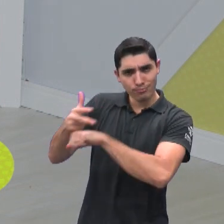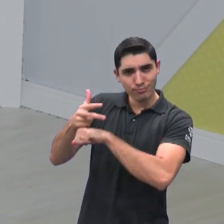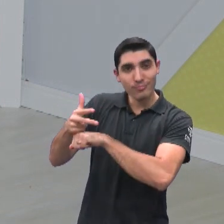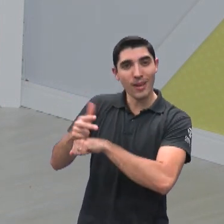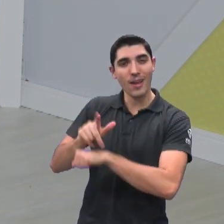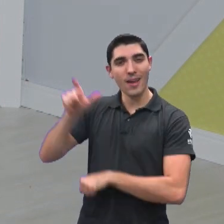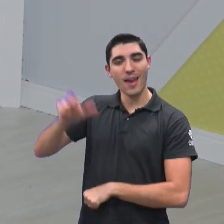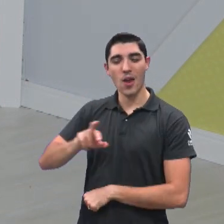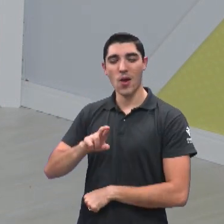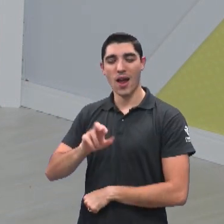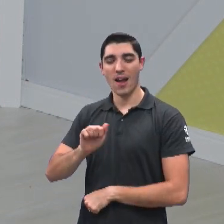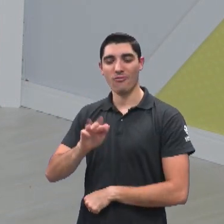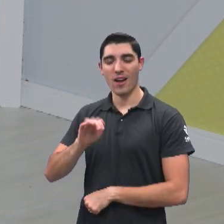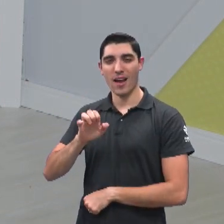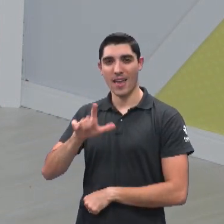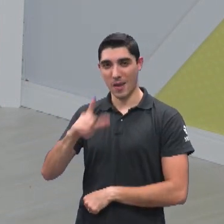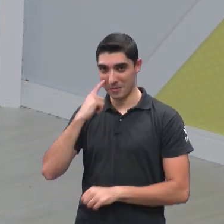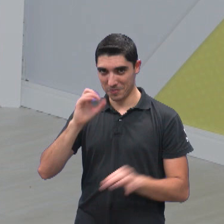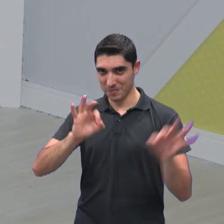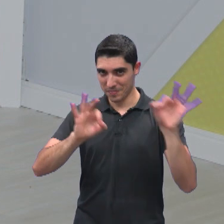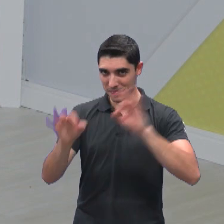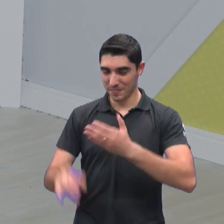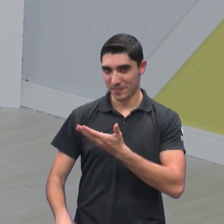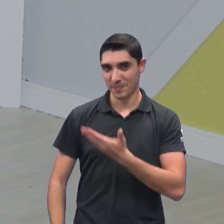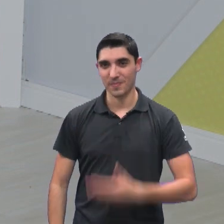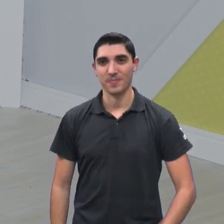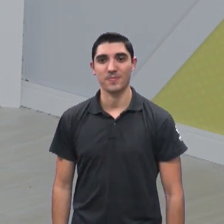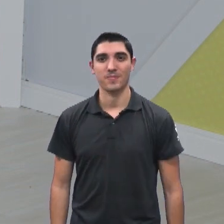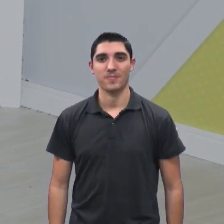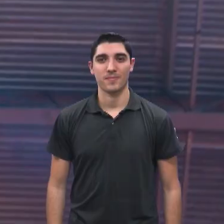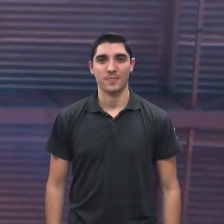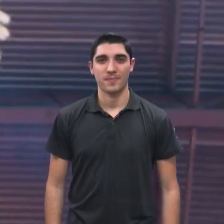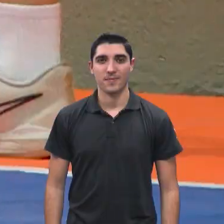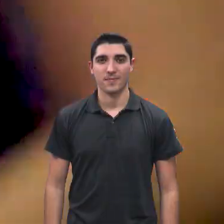Rafael Santos. Solta, Matheus!